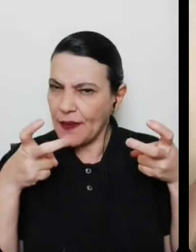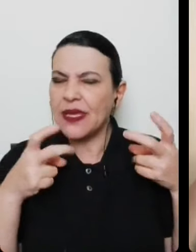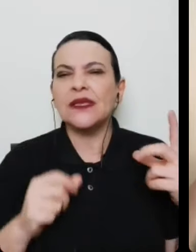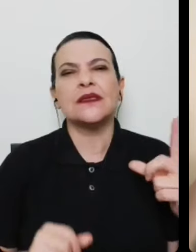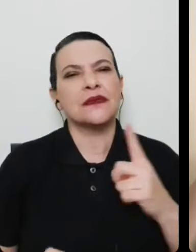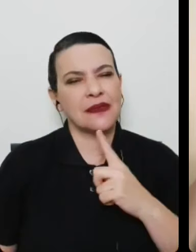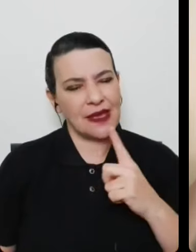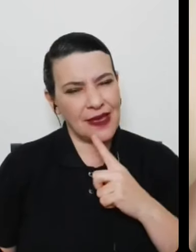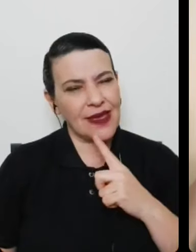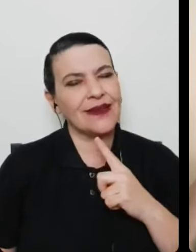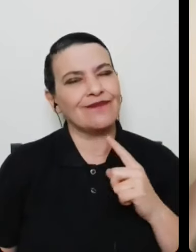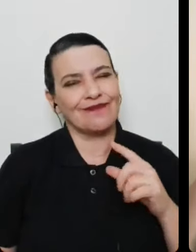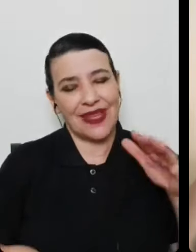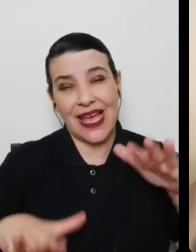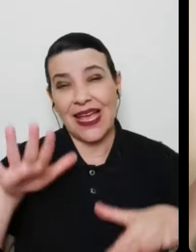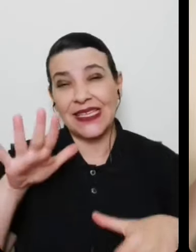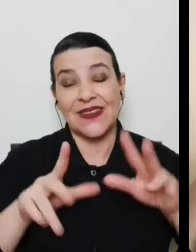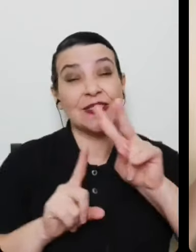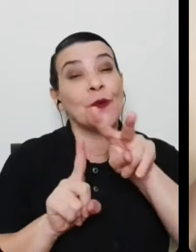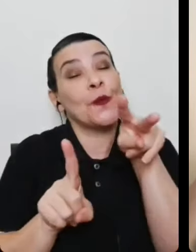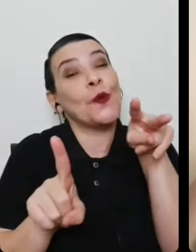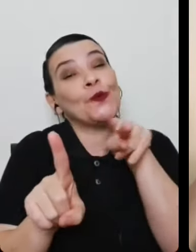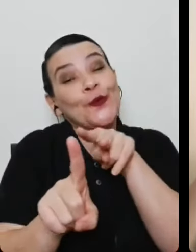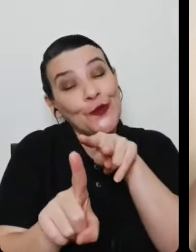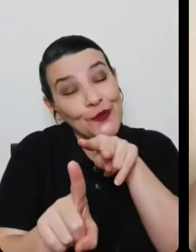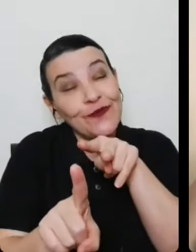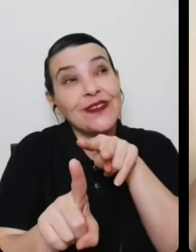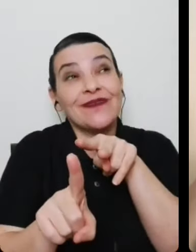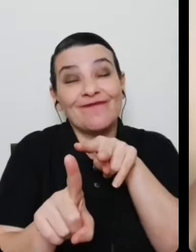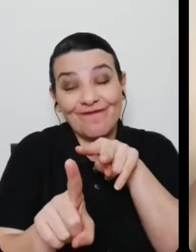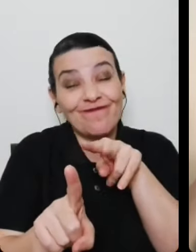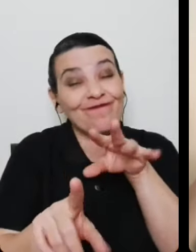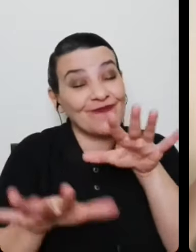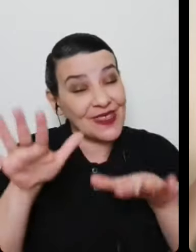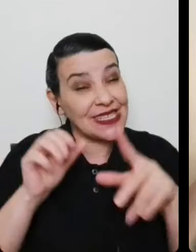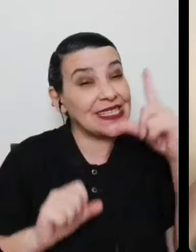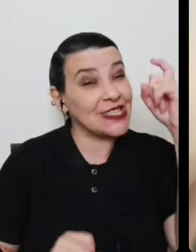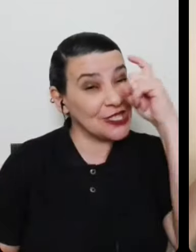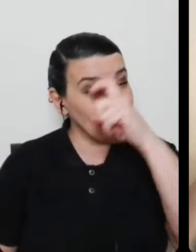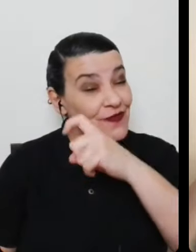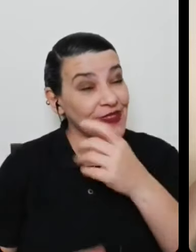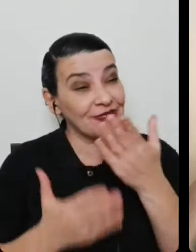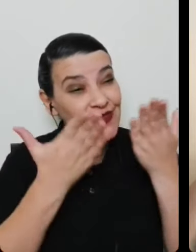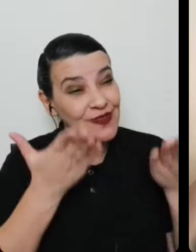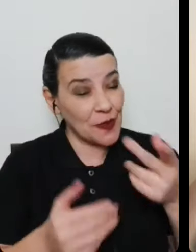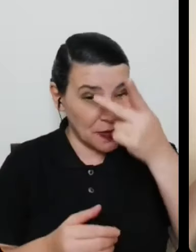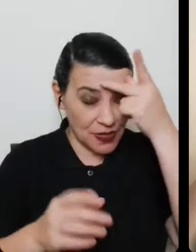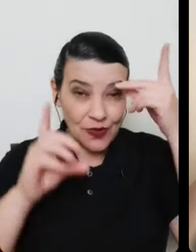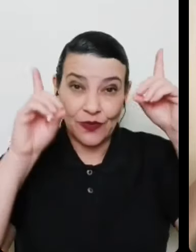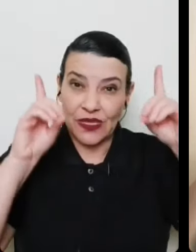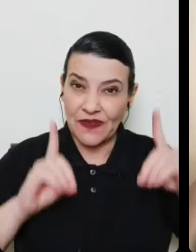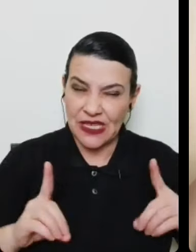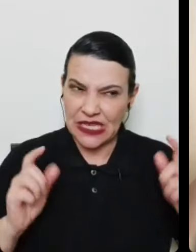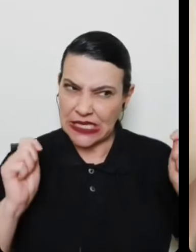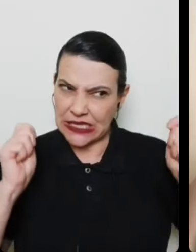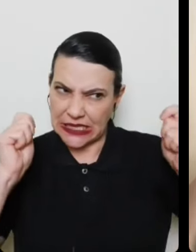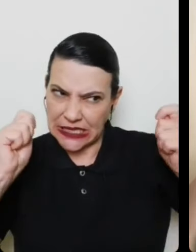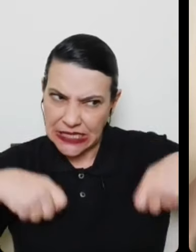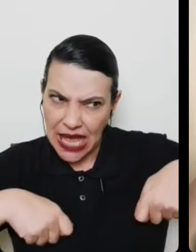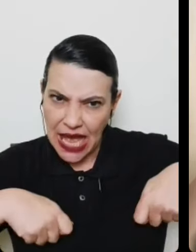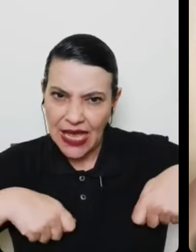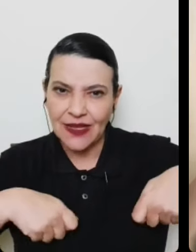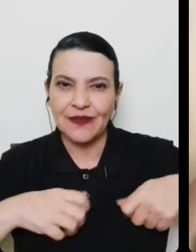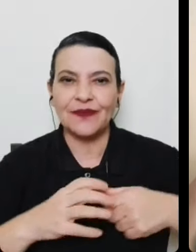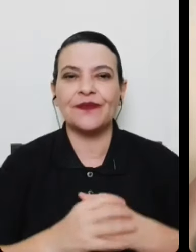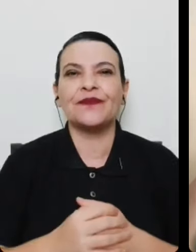visão muito, às vezes, complicada em relação à pessoa com deficiência, né? Ao seu potencial, a Às